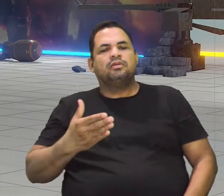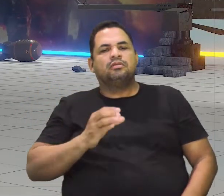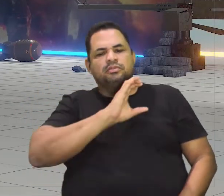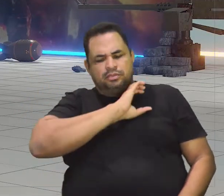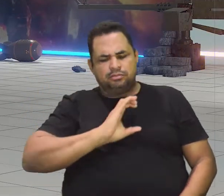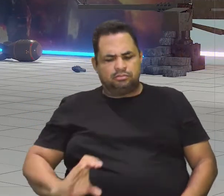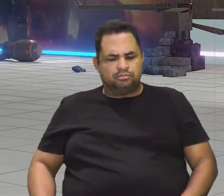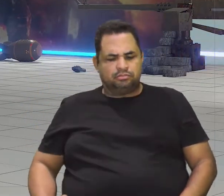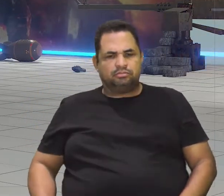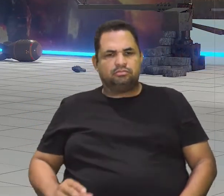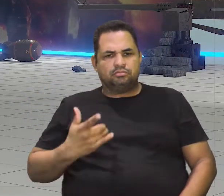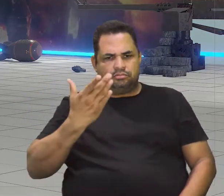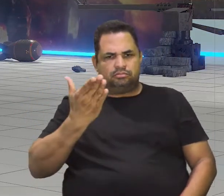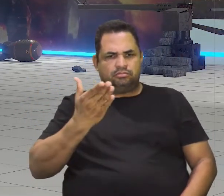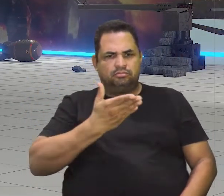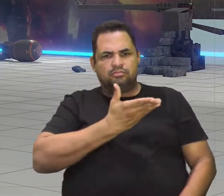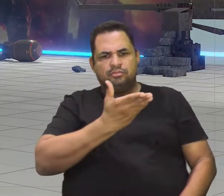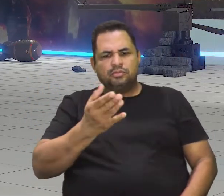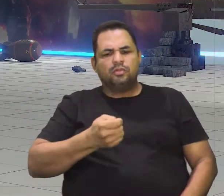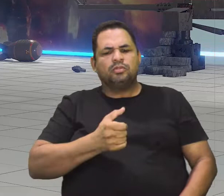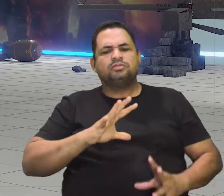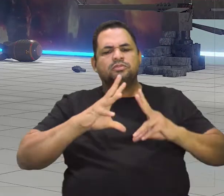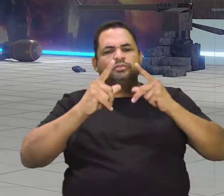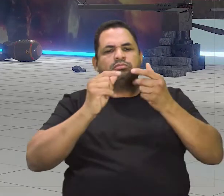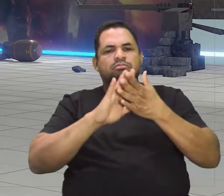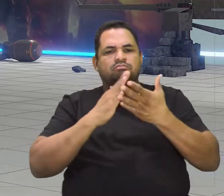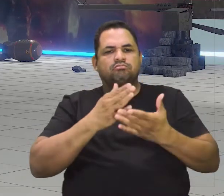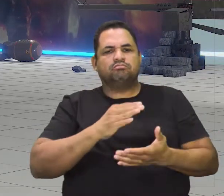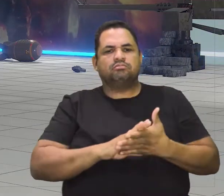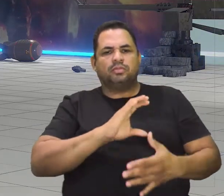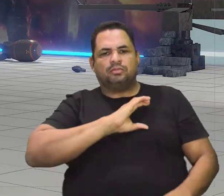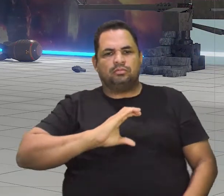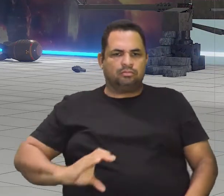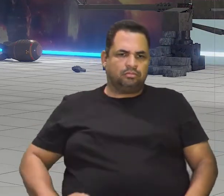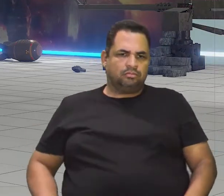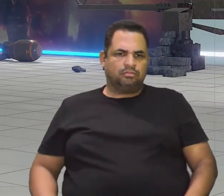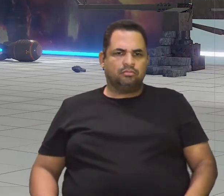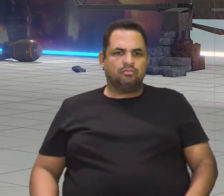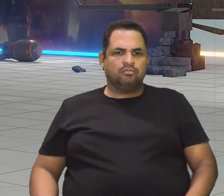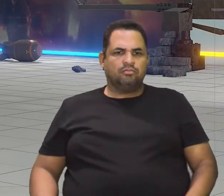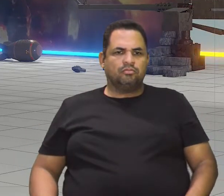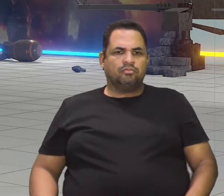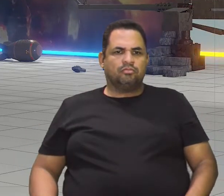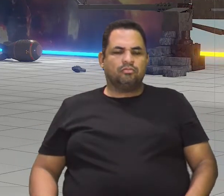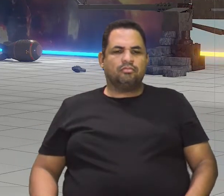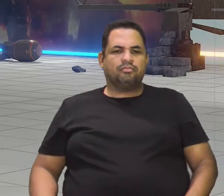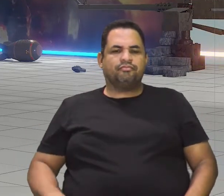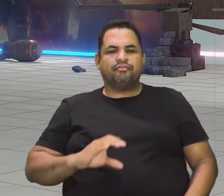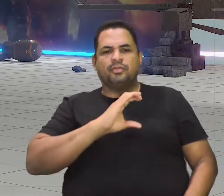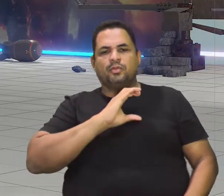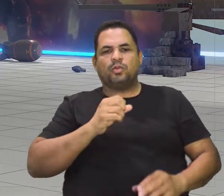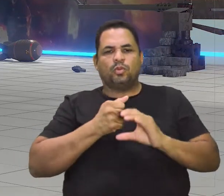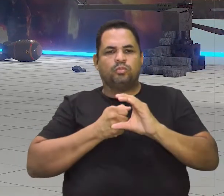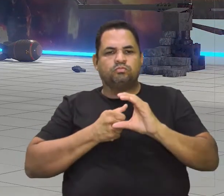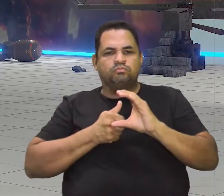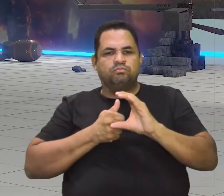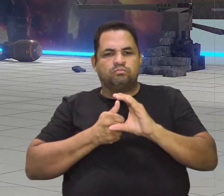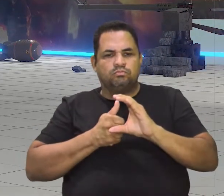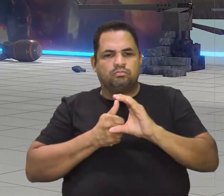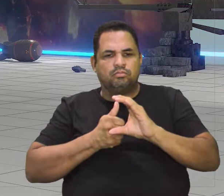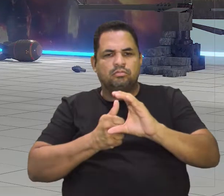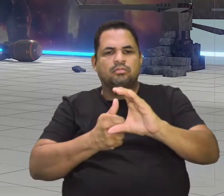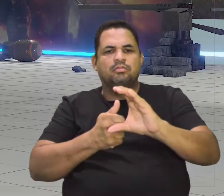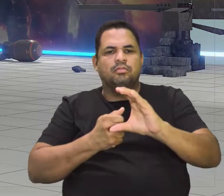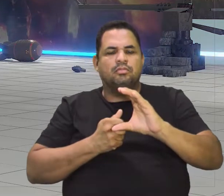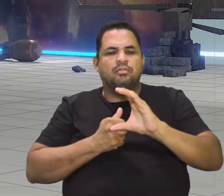É? A maioria de vocês são cristãos, que estão aqui me ouvindo. O cristianismo, ele é uma